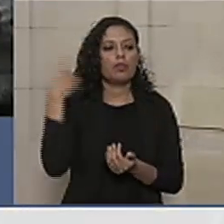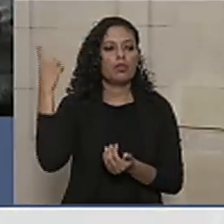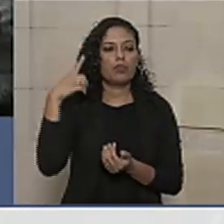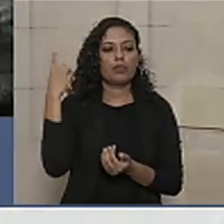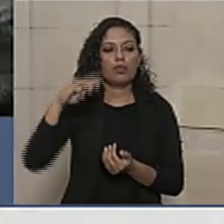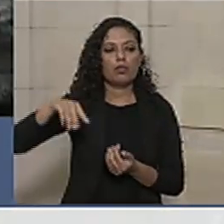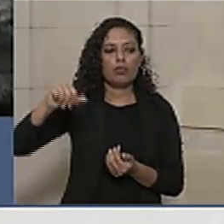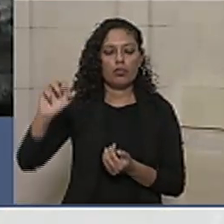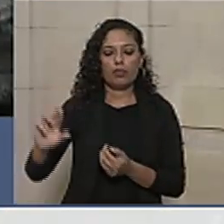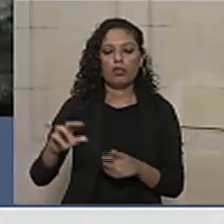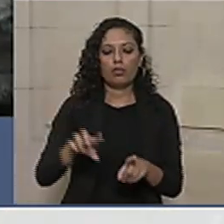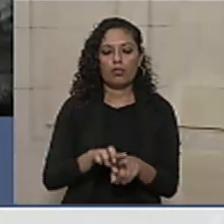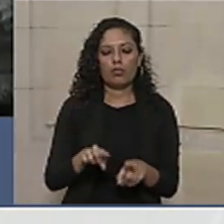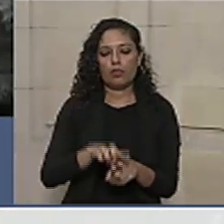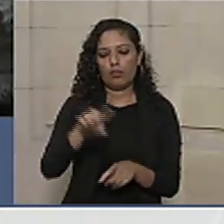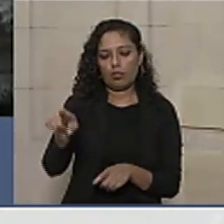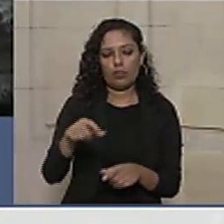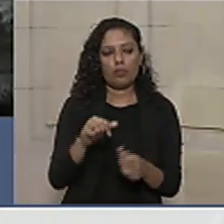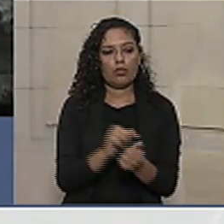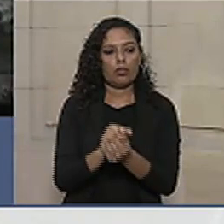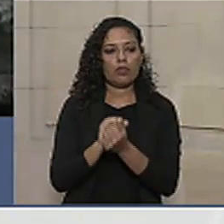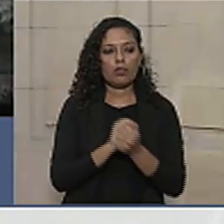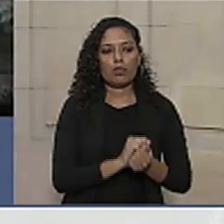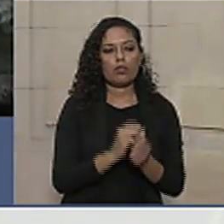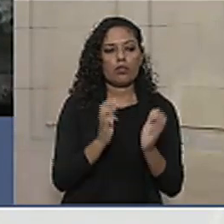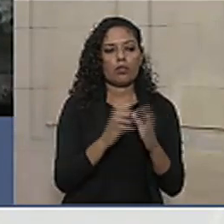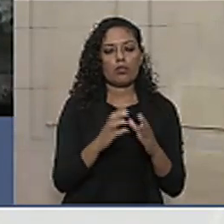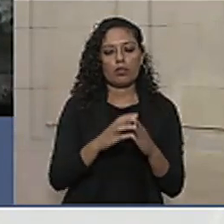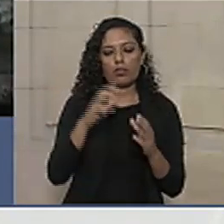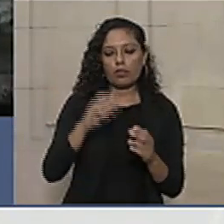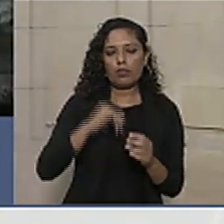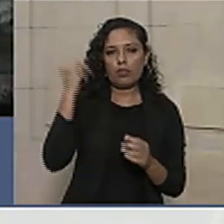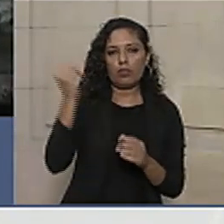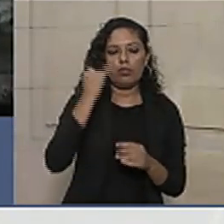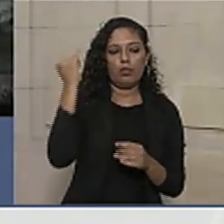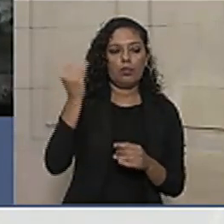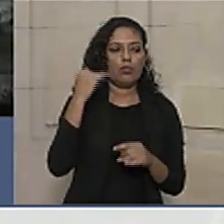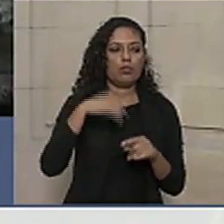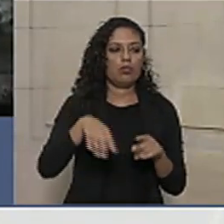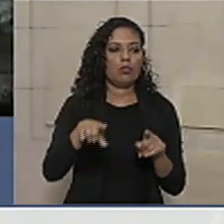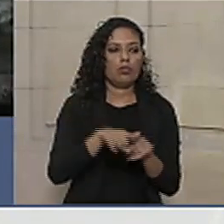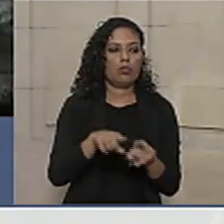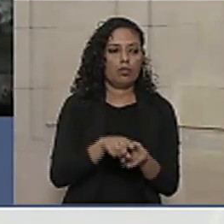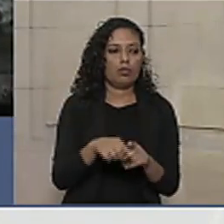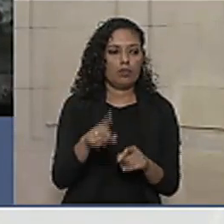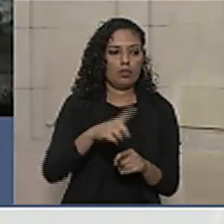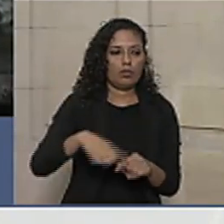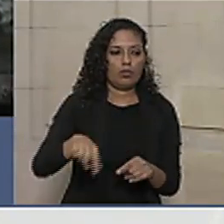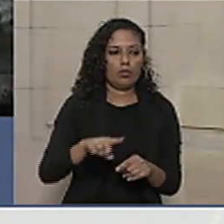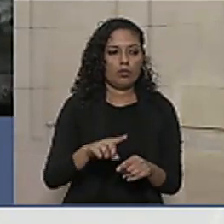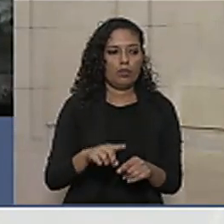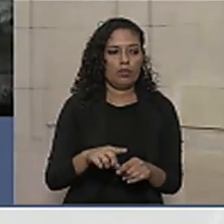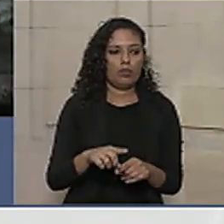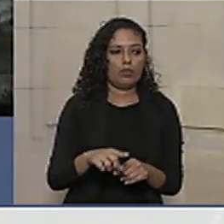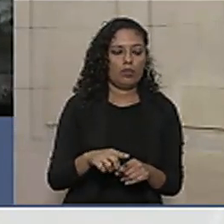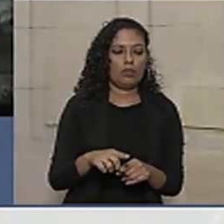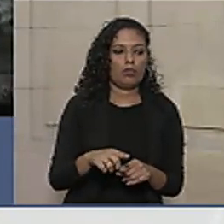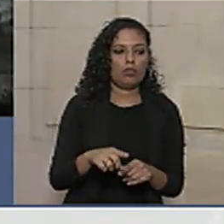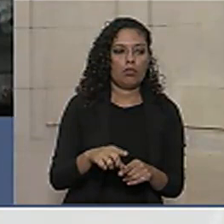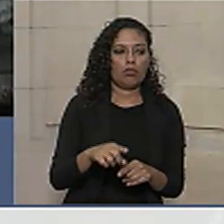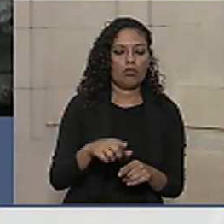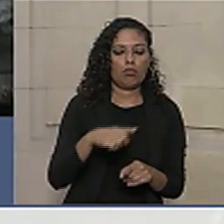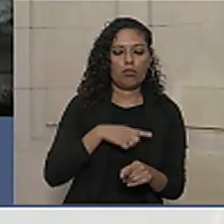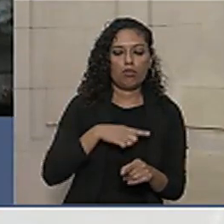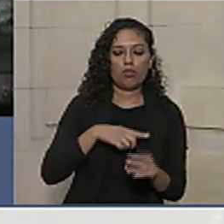Rocha. Aliás, a participação de Vossa Excelência nessa comissão é muito importante. Ao instalar, ver se em uma maior brevidade possível possamos ter